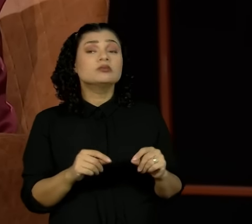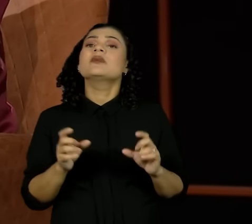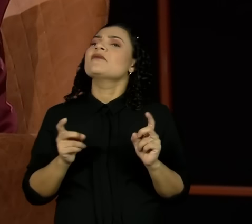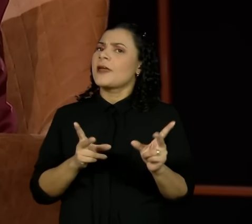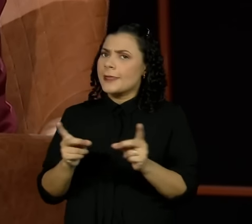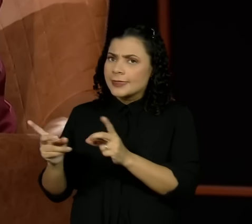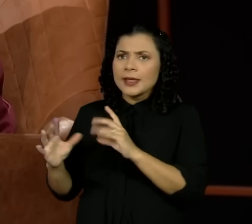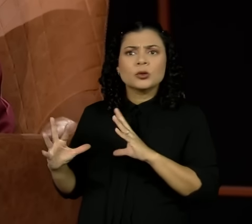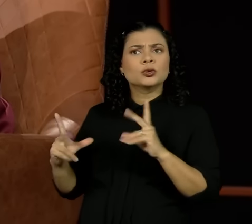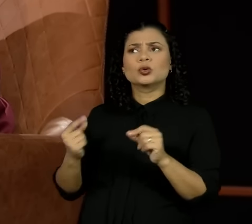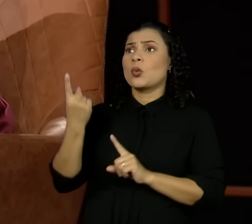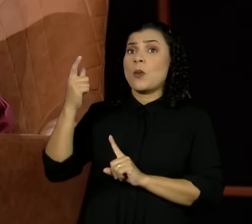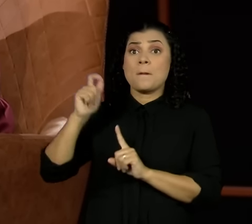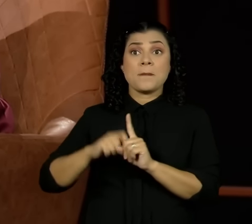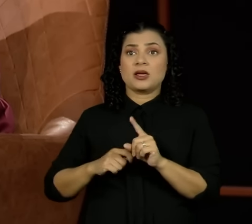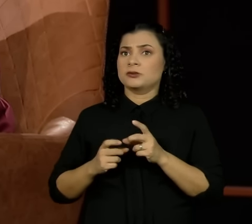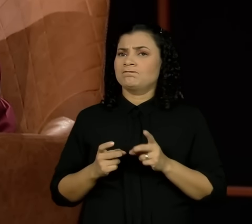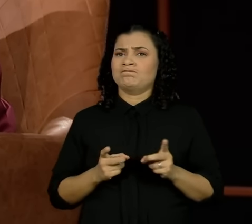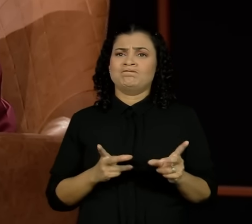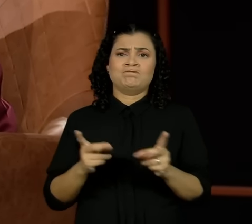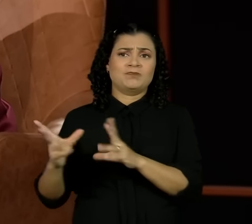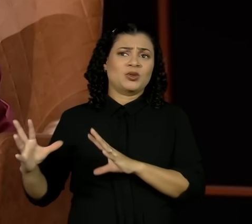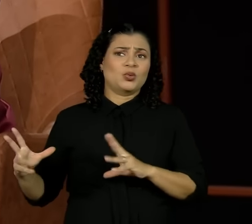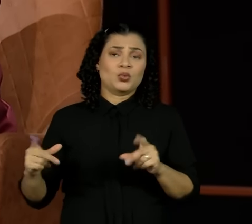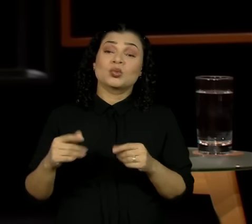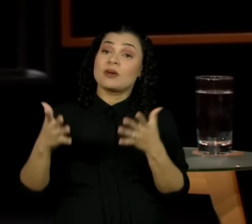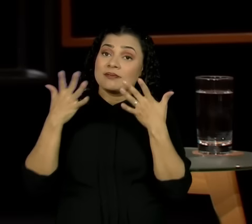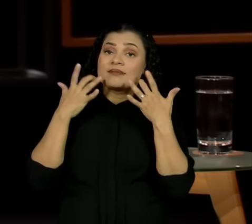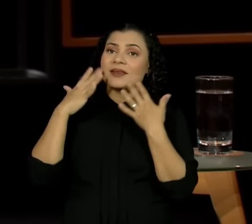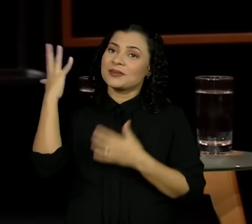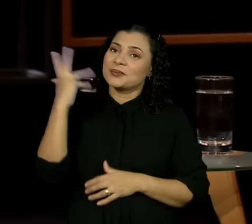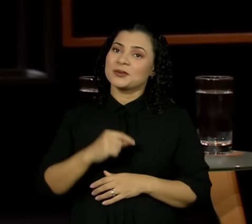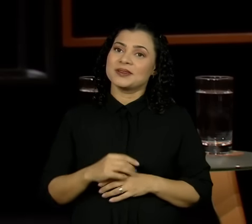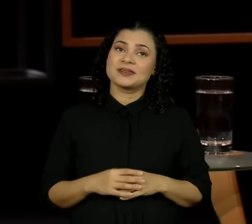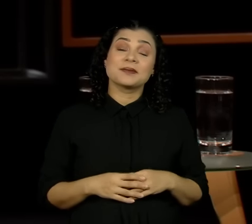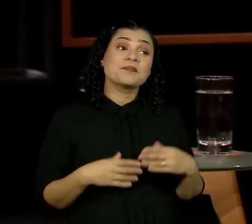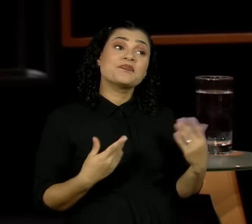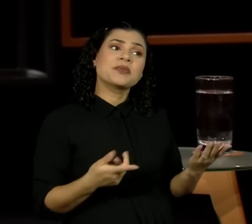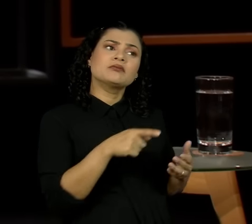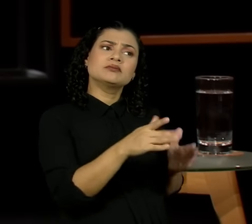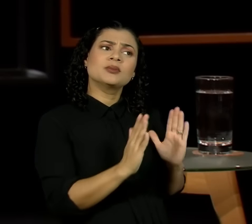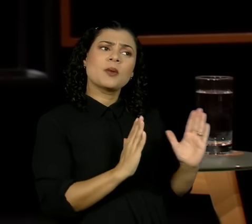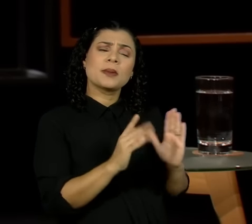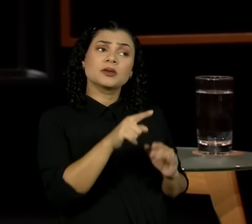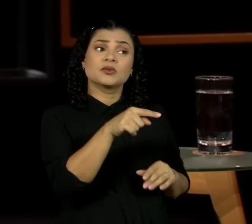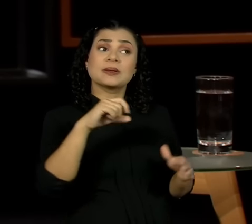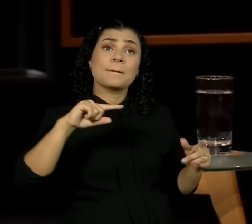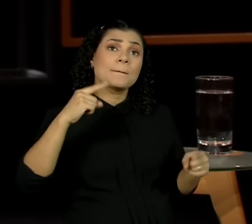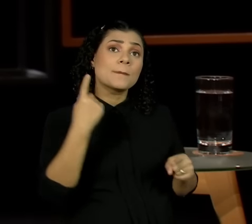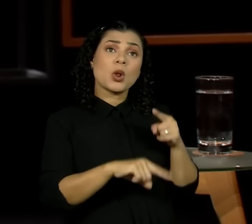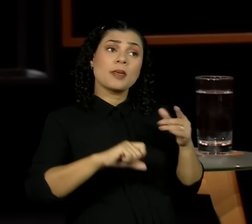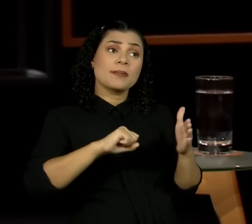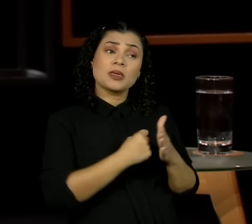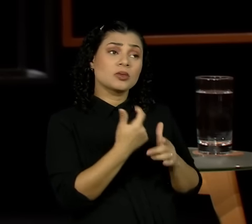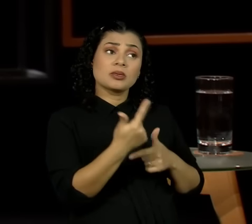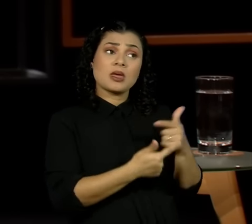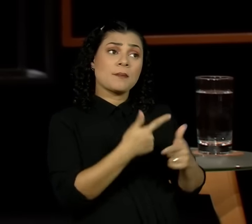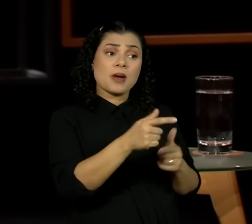em um mês, vendeu tudo. A peça é muito bonita mesmo. Num certo momento, você foi proibido de trabalhar